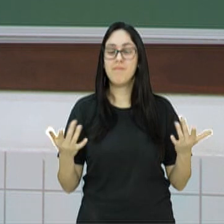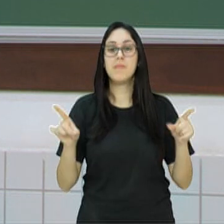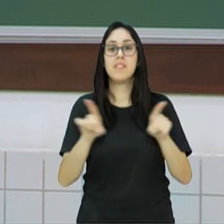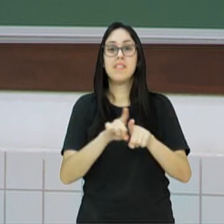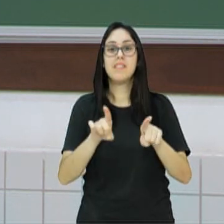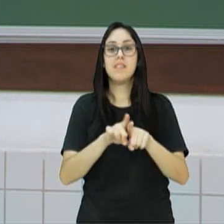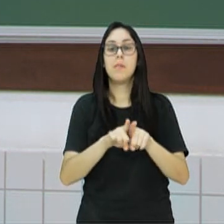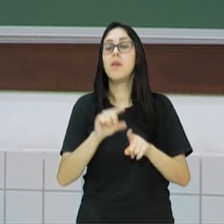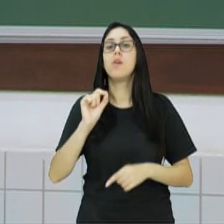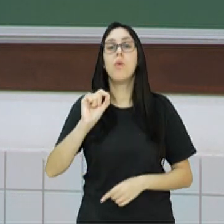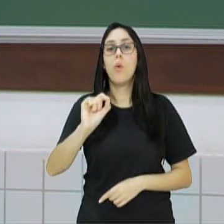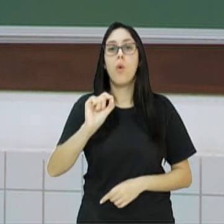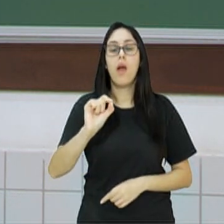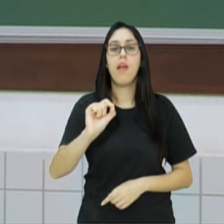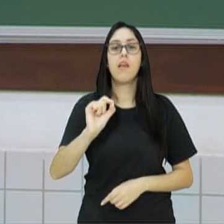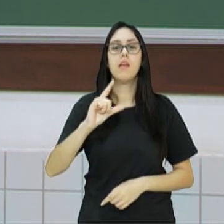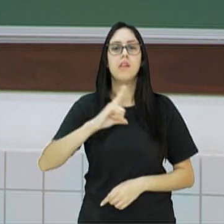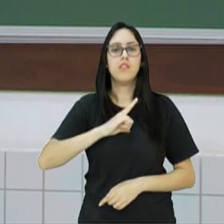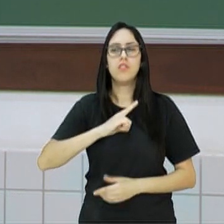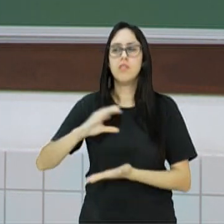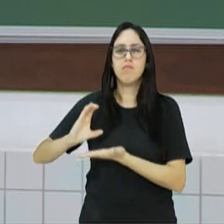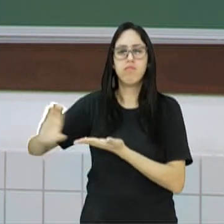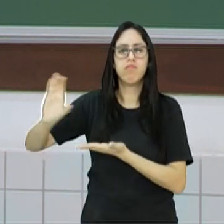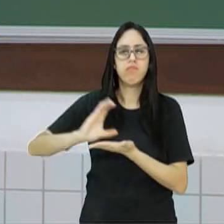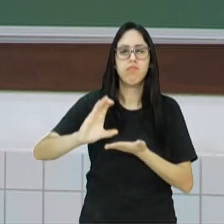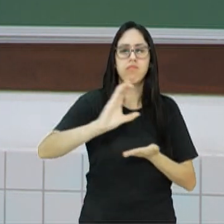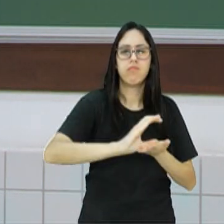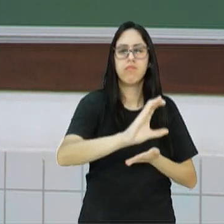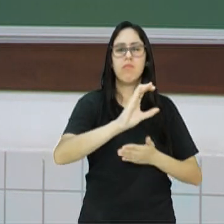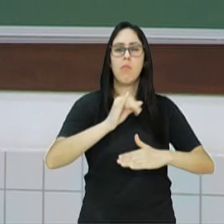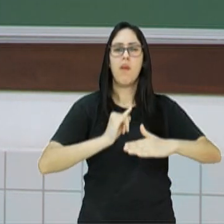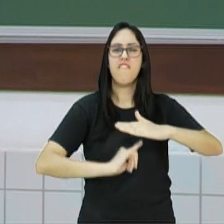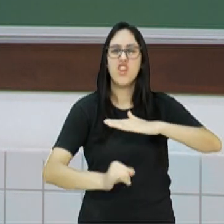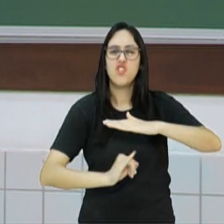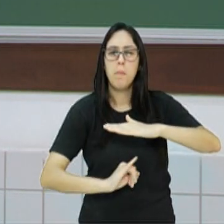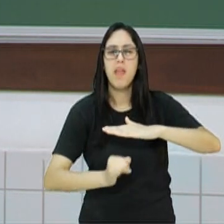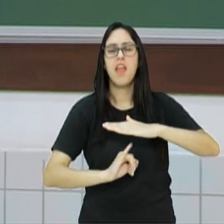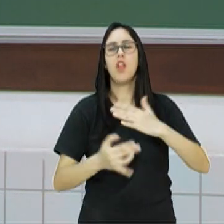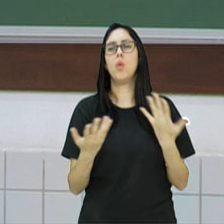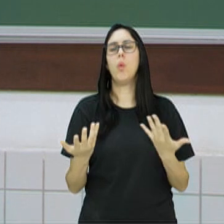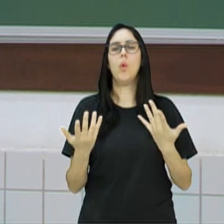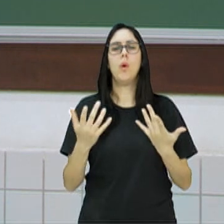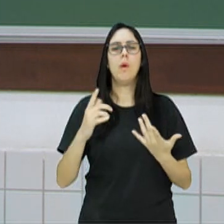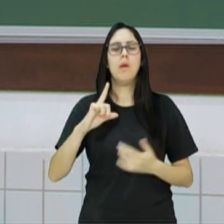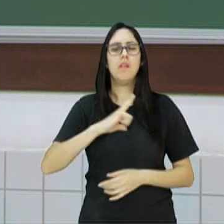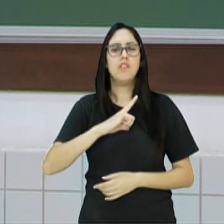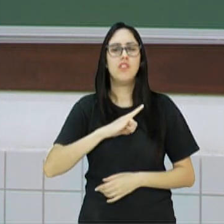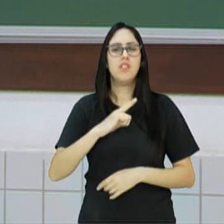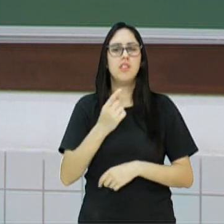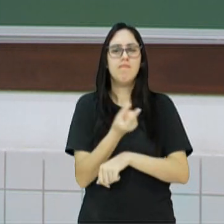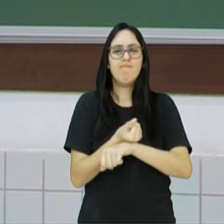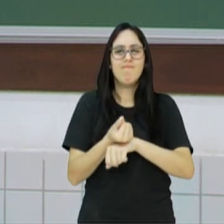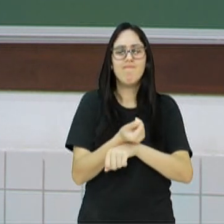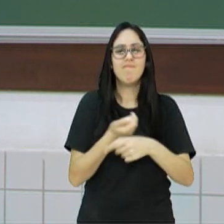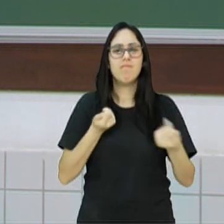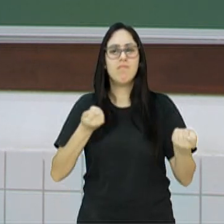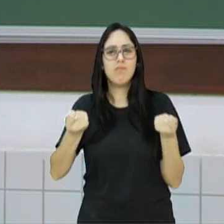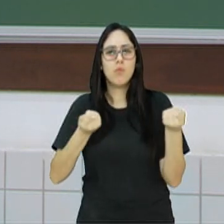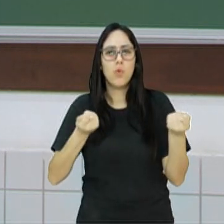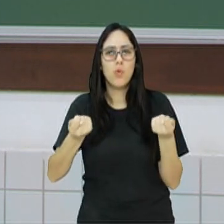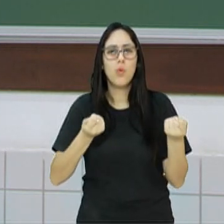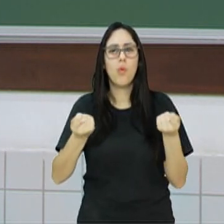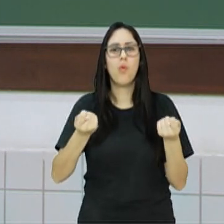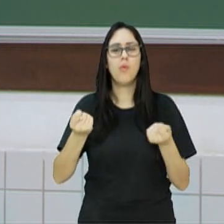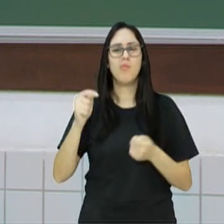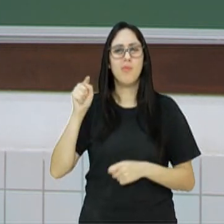em áreas que o capitalismo investia, né? Também como essas sanções econômicas impostas pelo